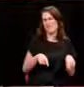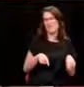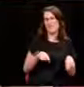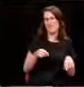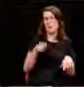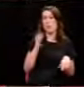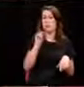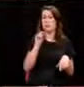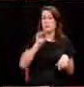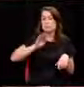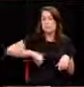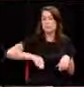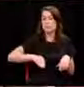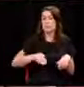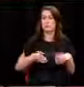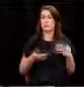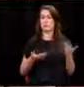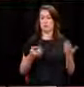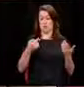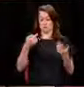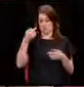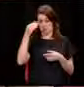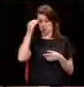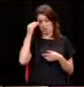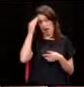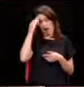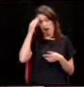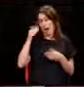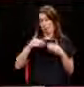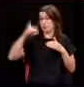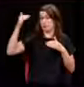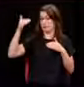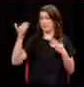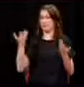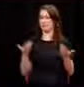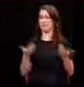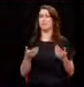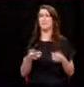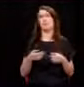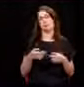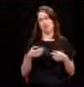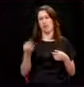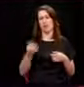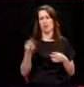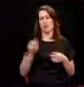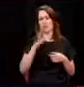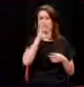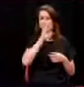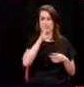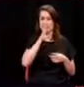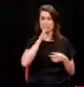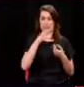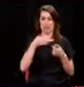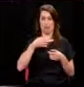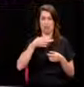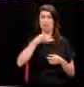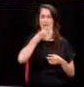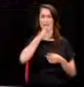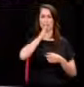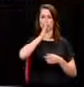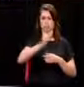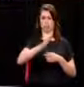eu diria que é muito alto os 24 sim, minutos. Sem dúvida. É claro que se estivermos a falar diretamente com a pessoa, a chamada é mais célere.